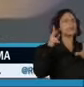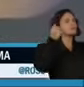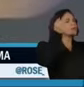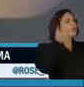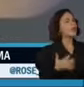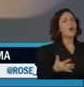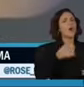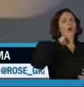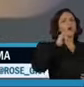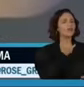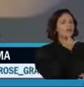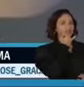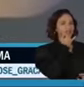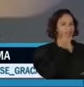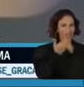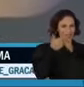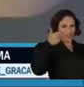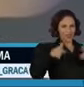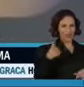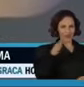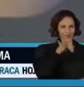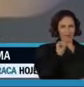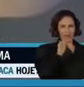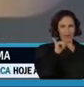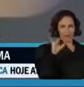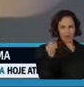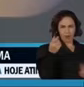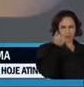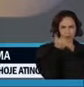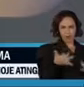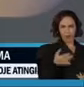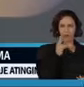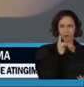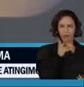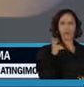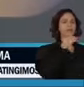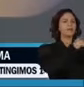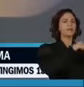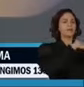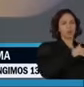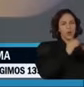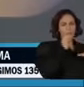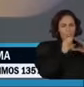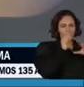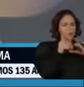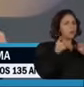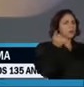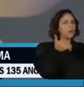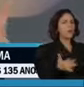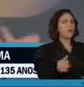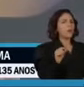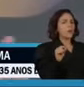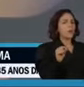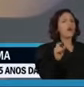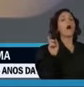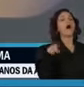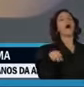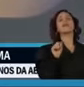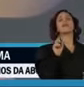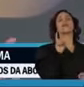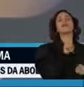de novo com o Fábio Weingarten, ele de novo deu essa justificativa, meu secretário de comunicação, de que na realidade é para